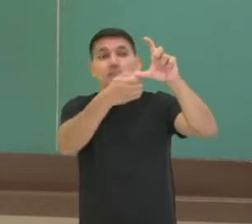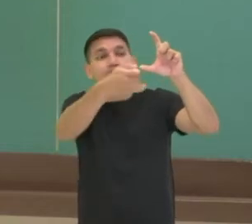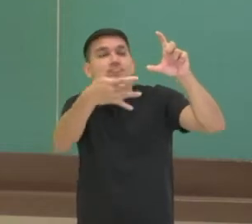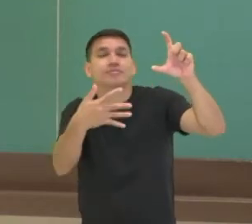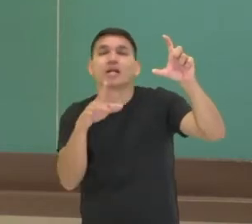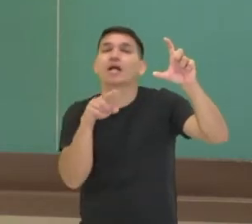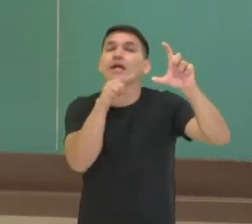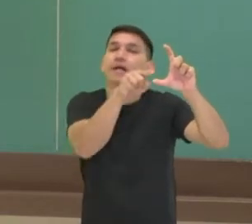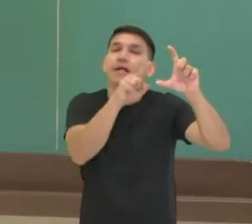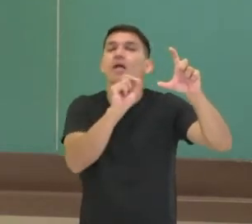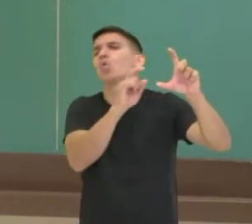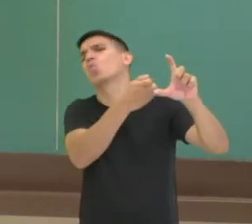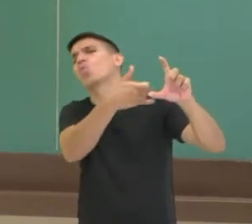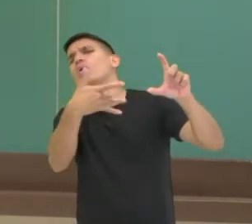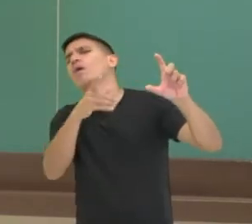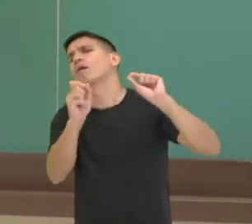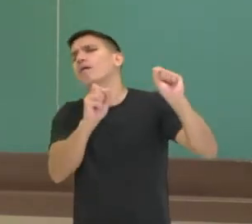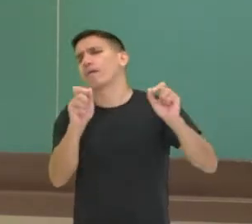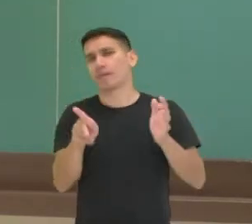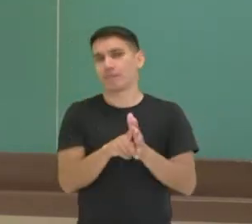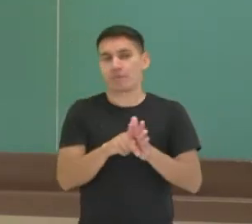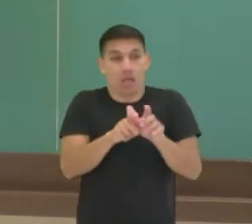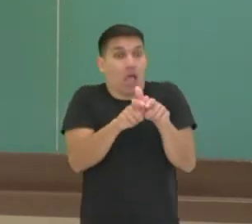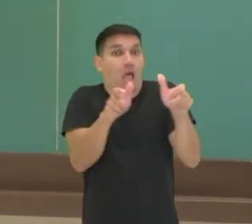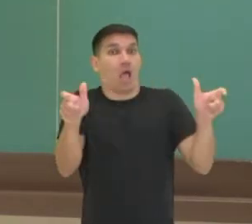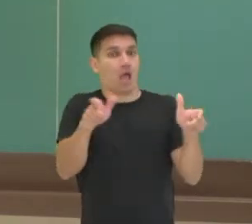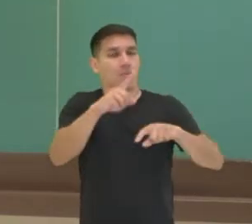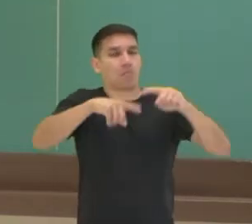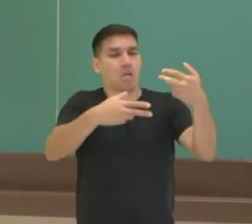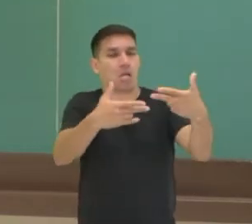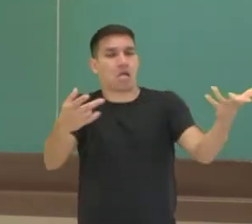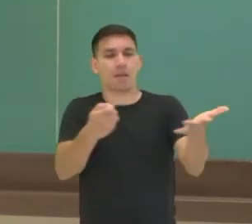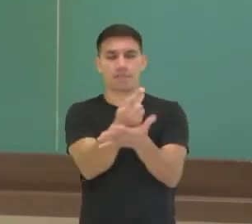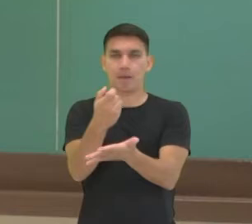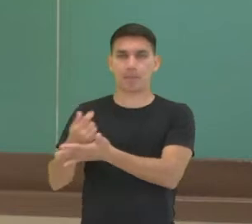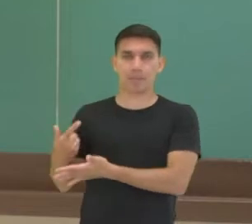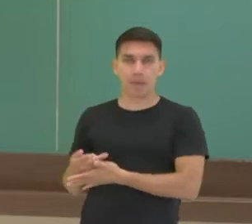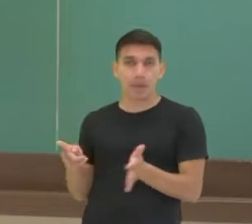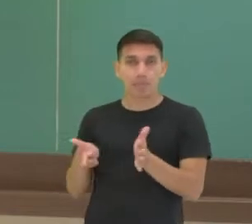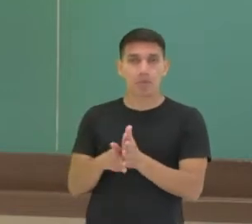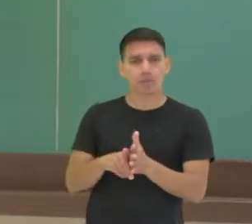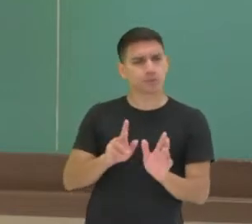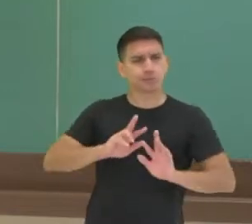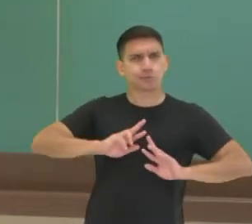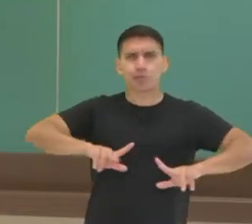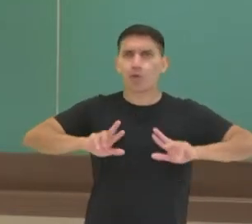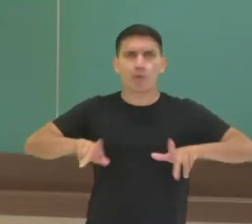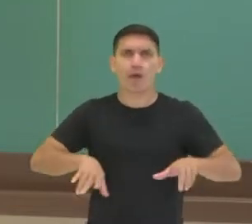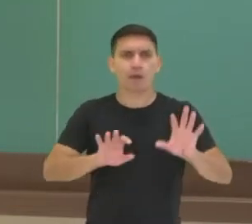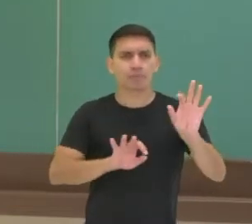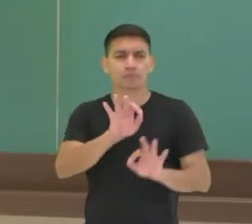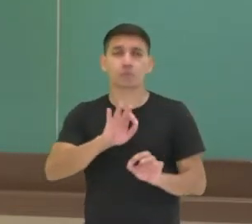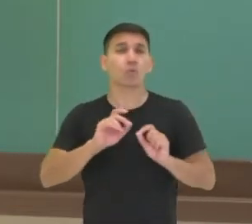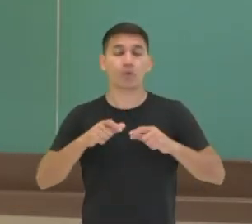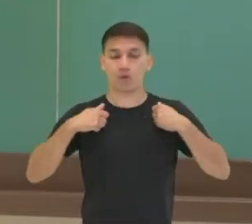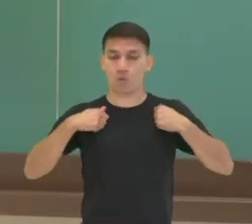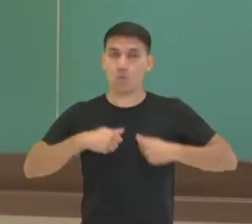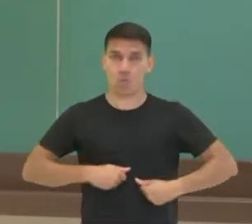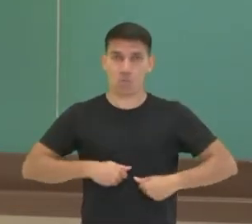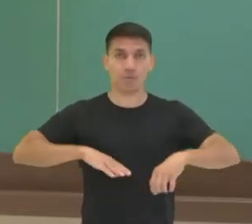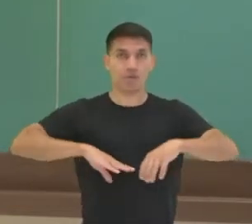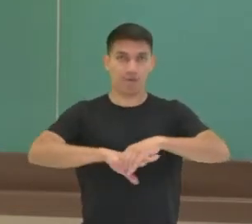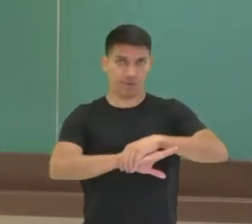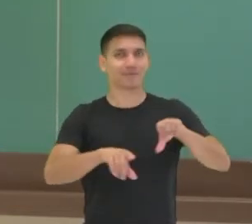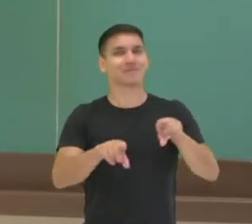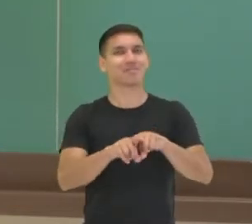manchete, né? Na medida em que se afirma que a maioria dos produtos adquiridos em compras não planejadas foi roupas, calçados